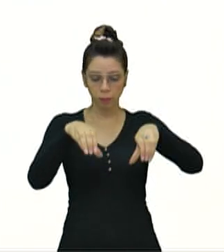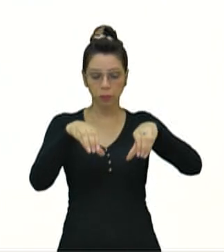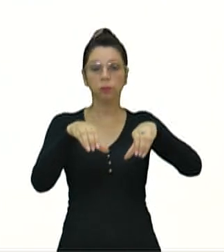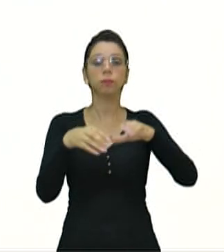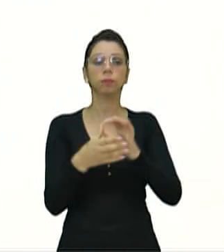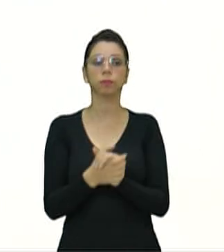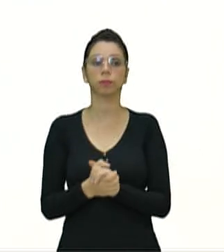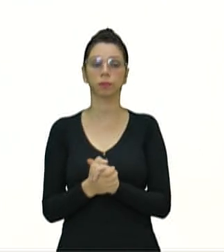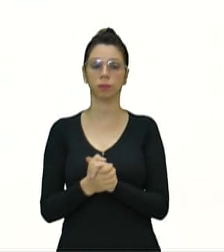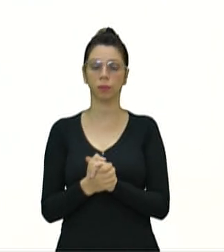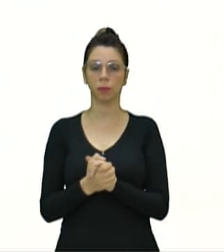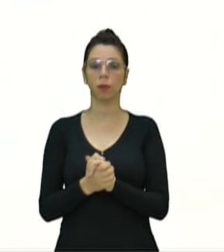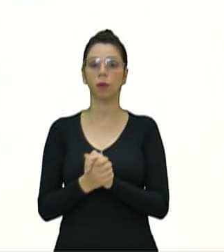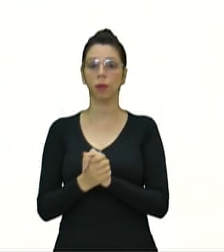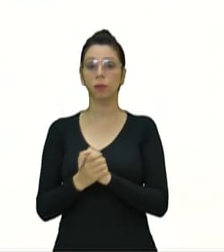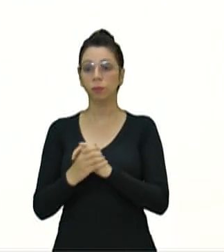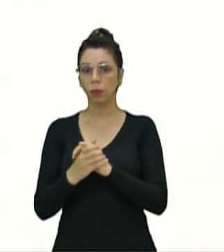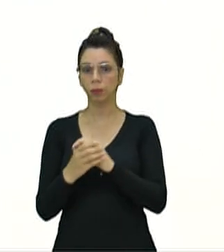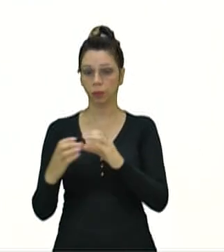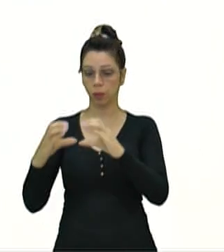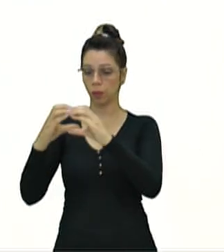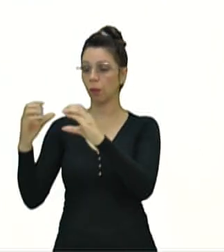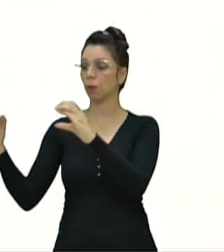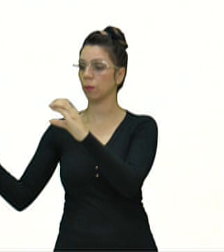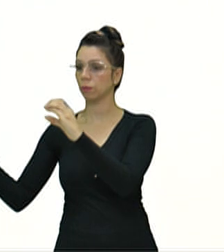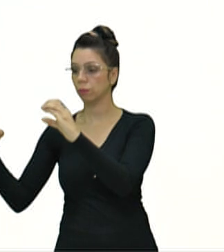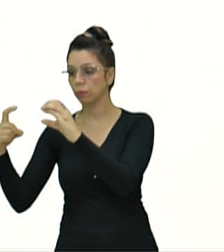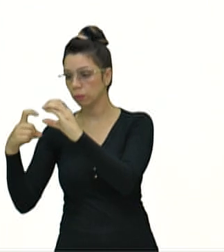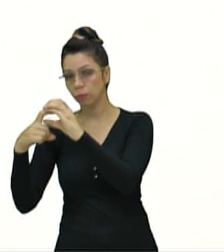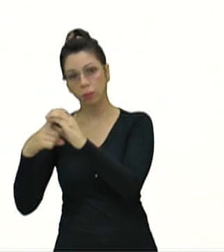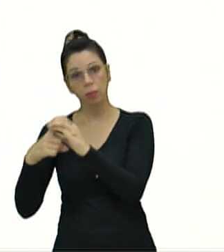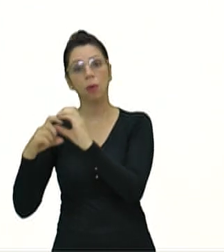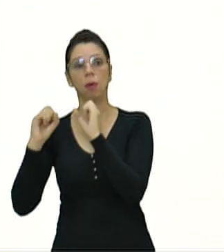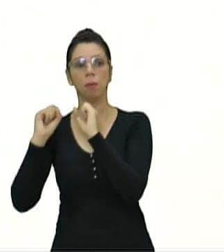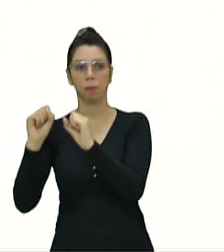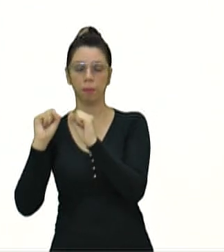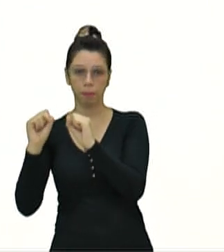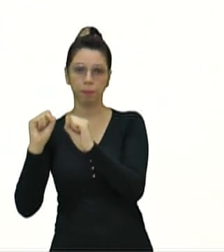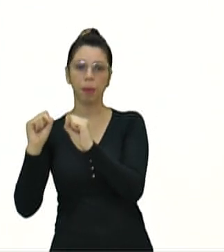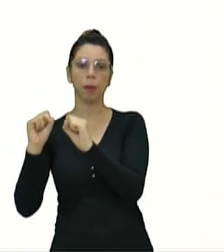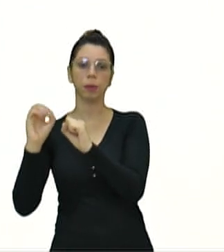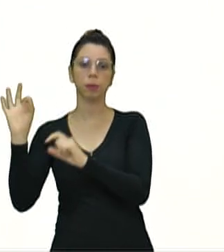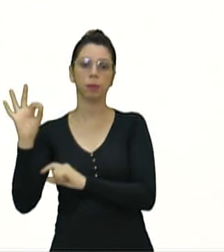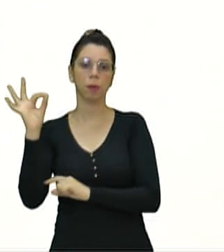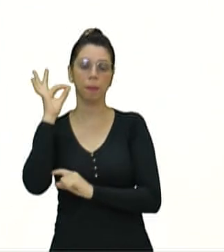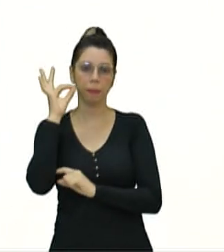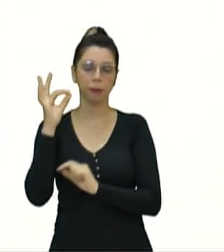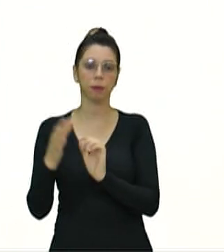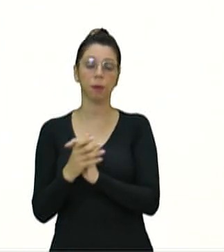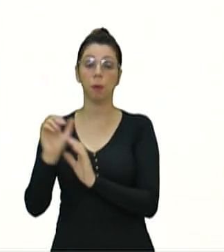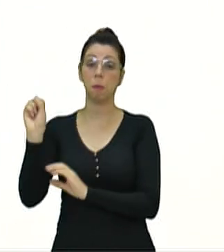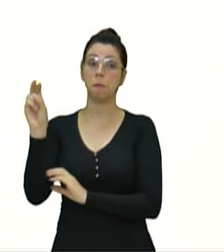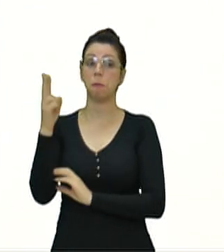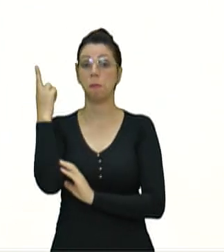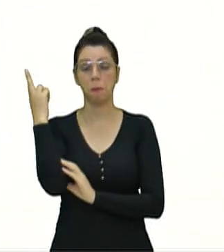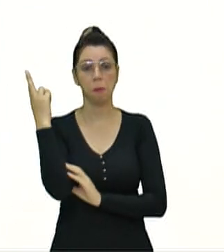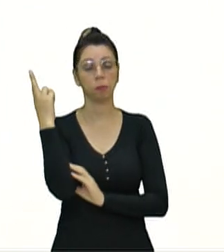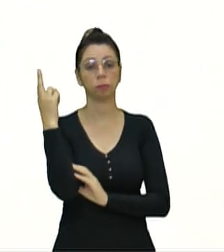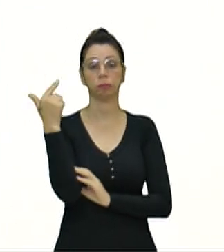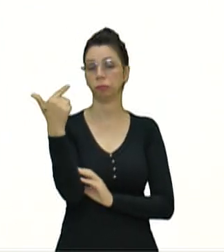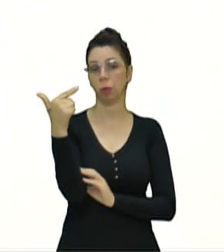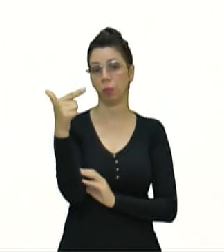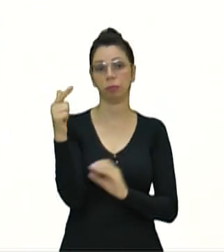Eles podem ser fecundados por um espermatozoide de um zangão ou não serem fecundados. Se eles